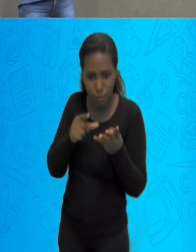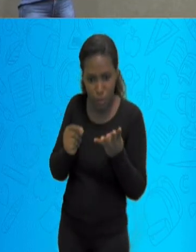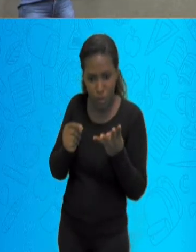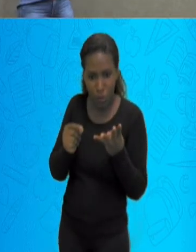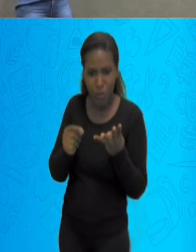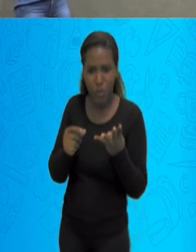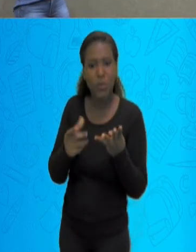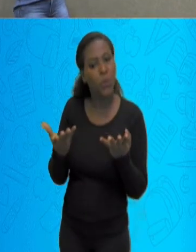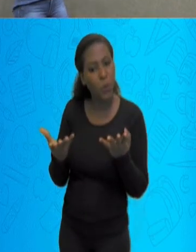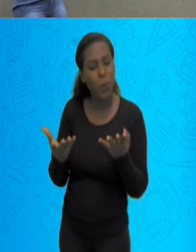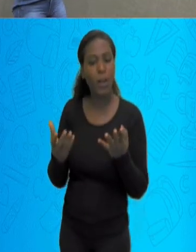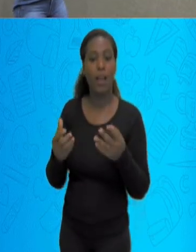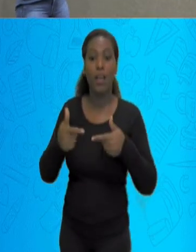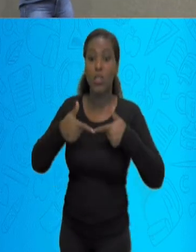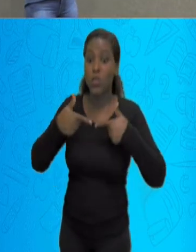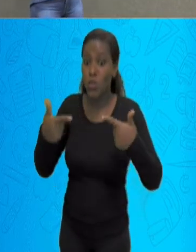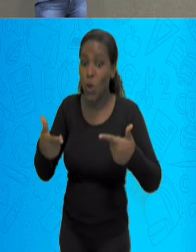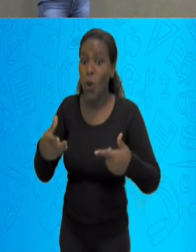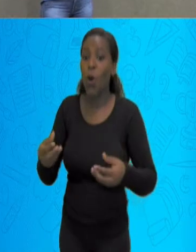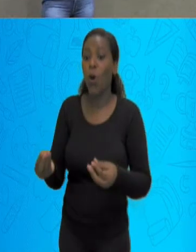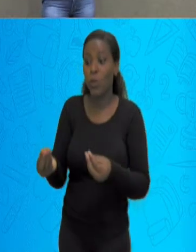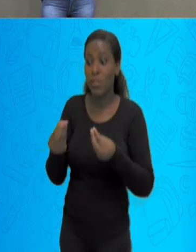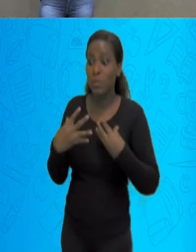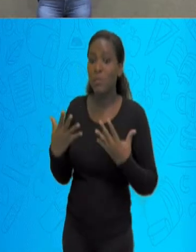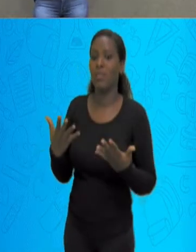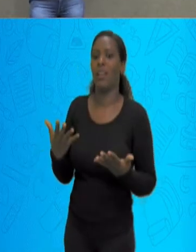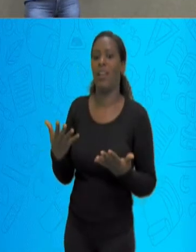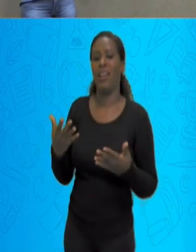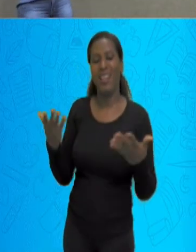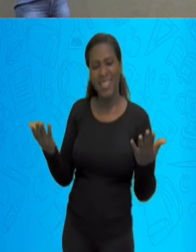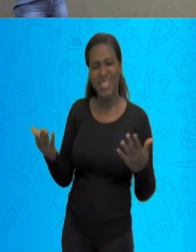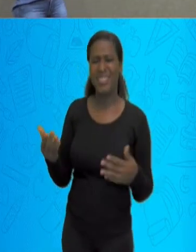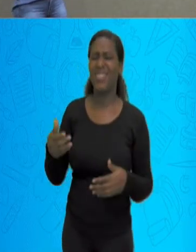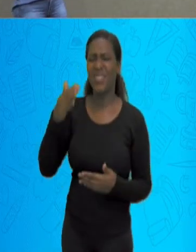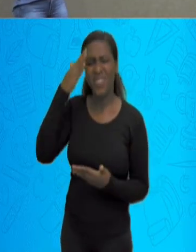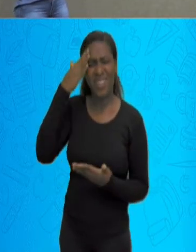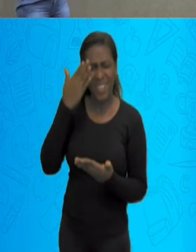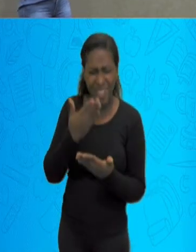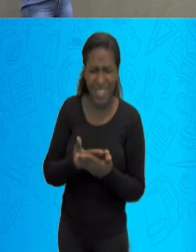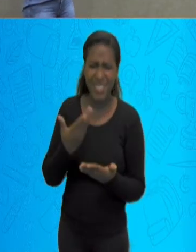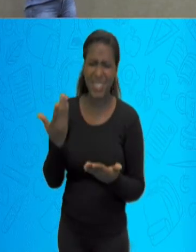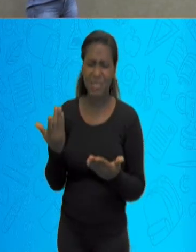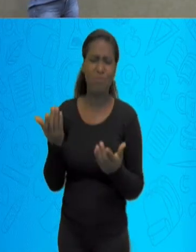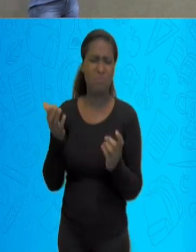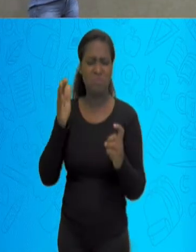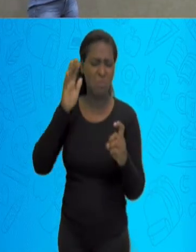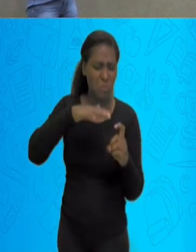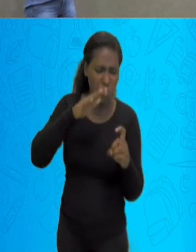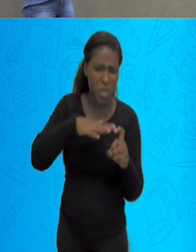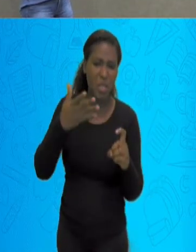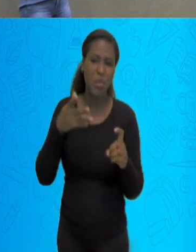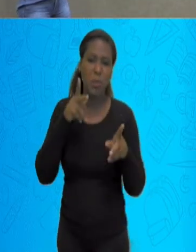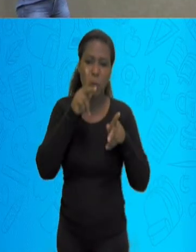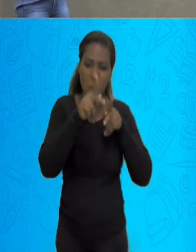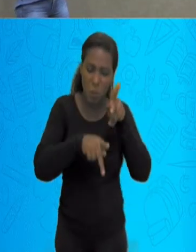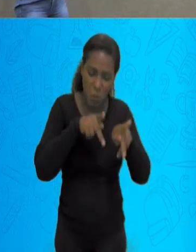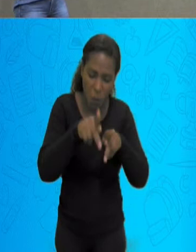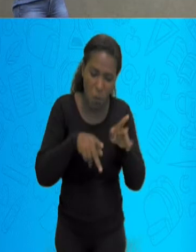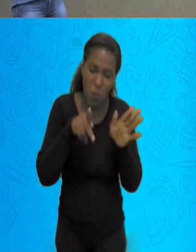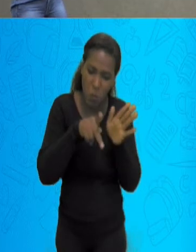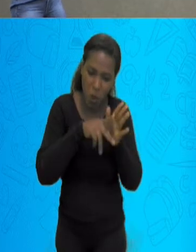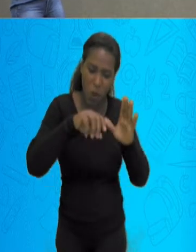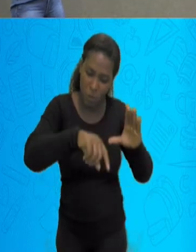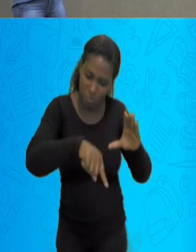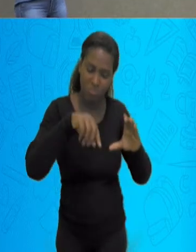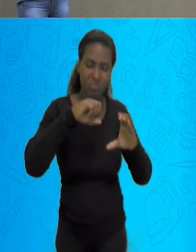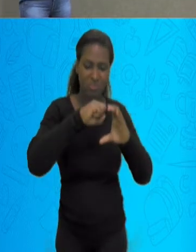populares, tá bom? Agora as festas folclóricas e brasileiras.